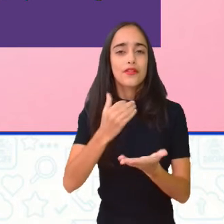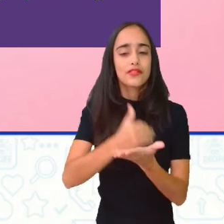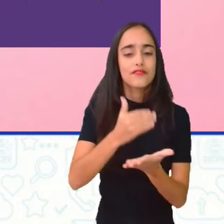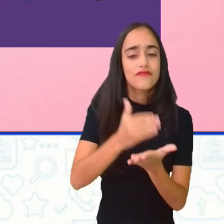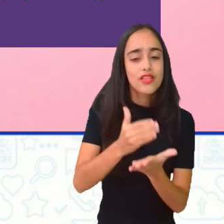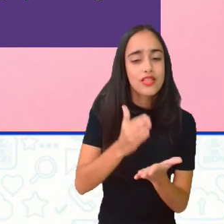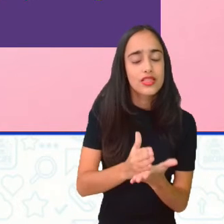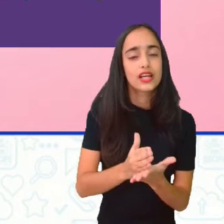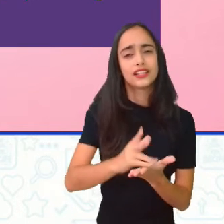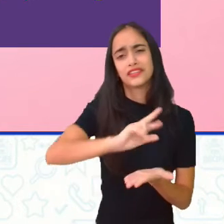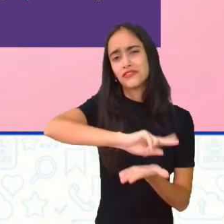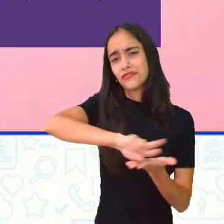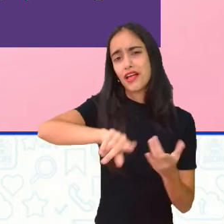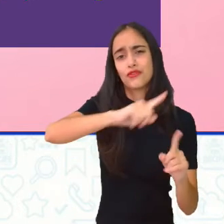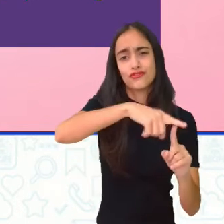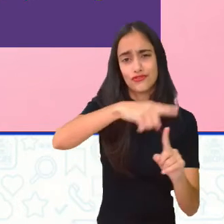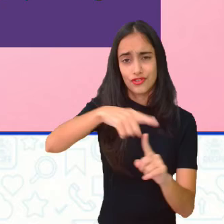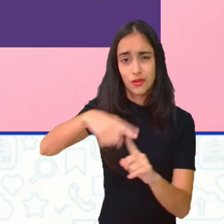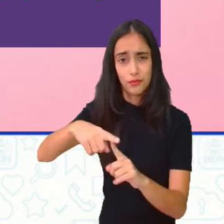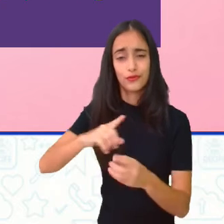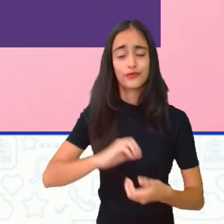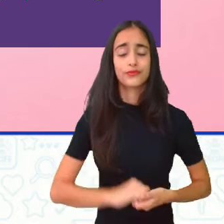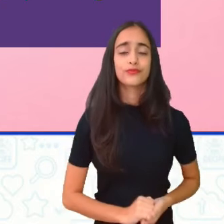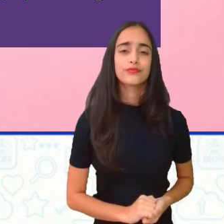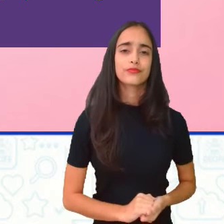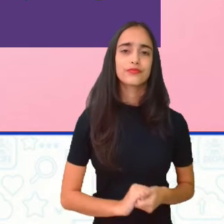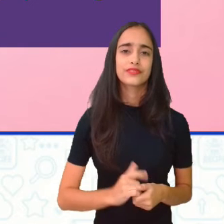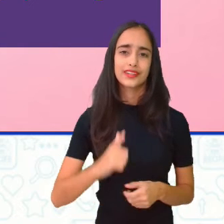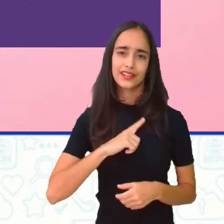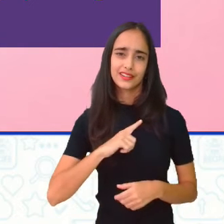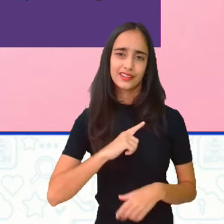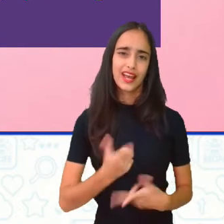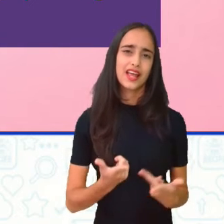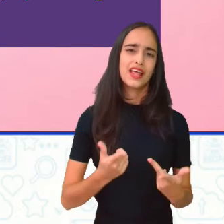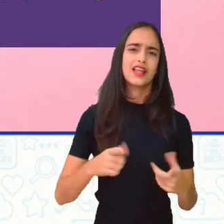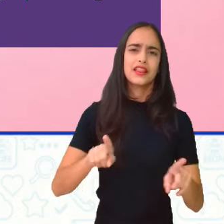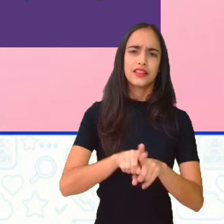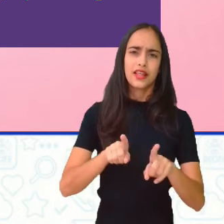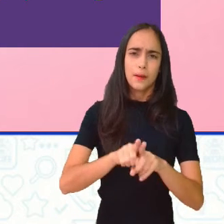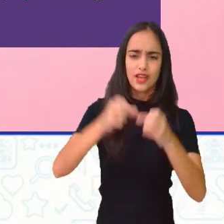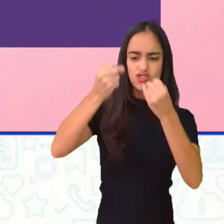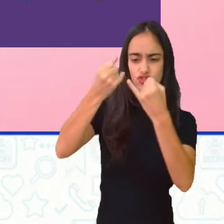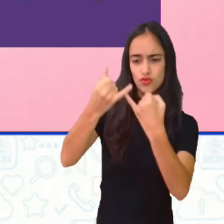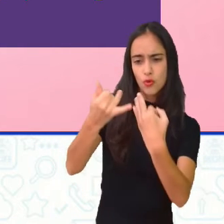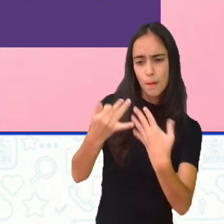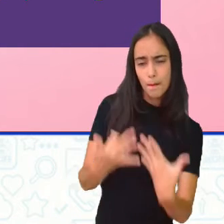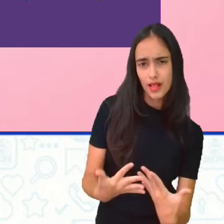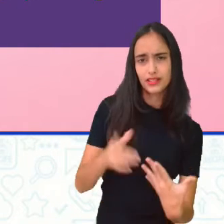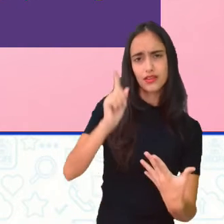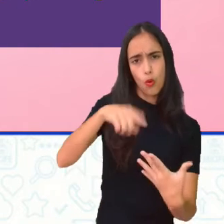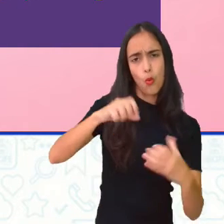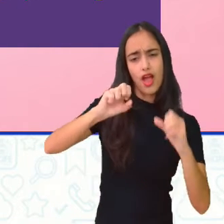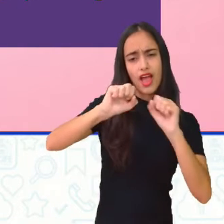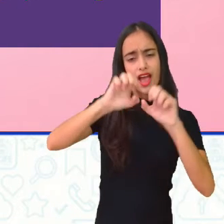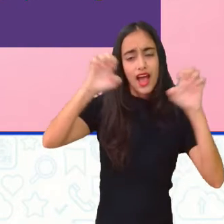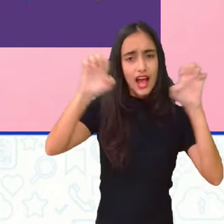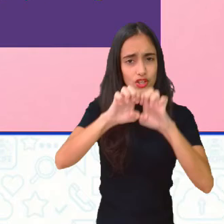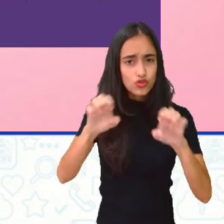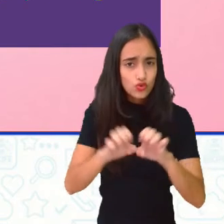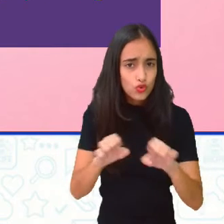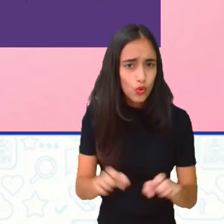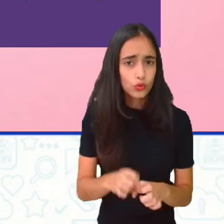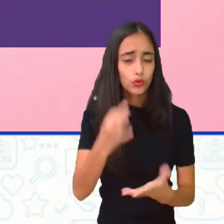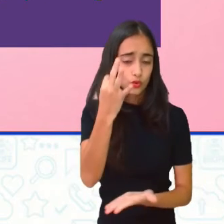observador, personagem ou onisciente. A gente também tem o enredo, que é a estrutura do texto, ou seja,